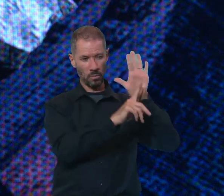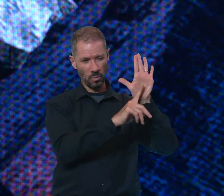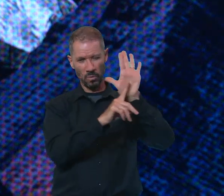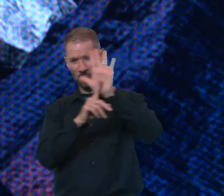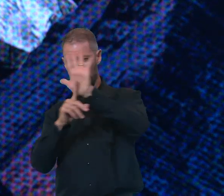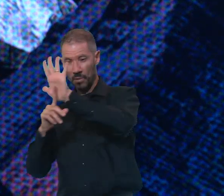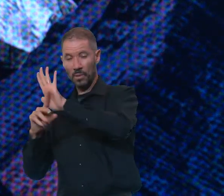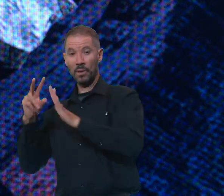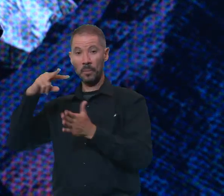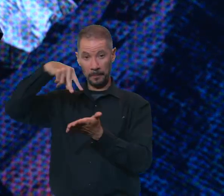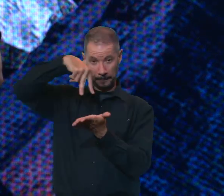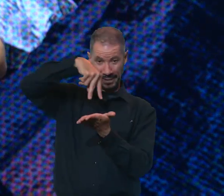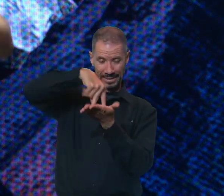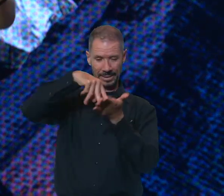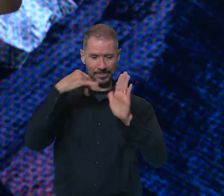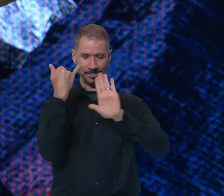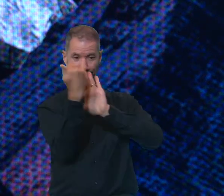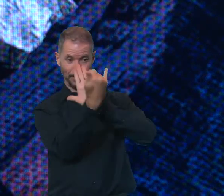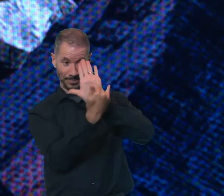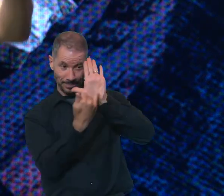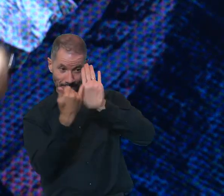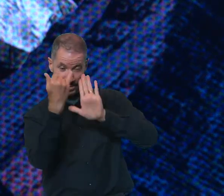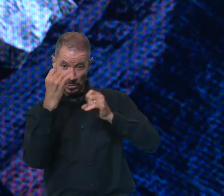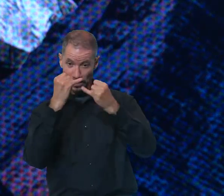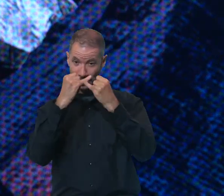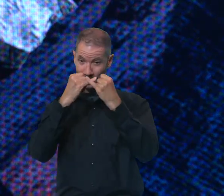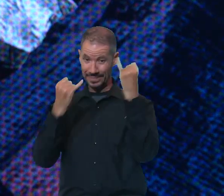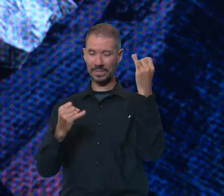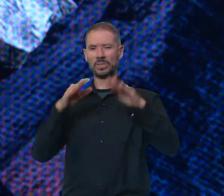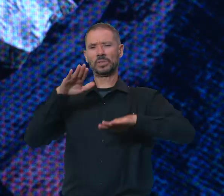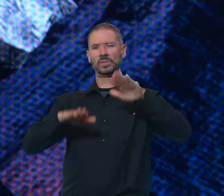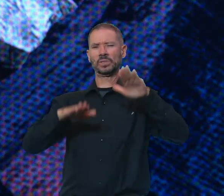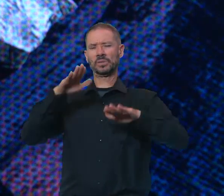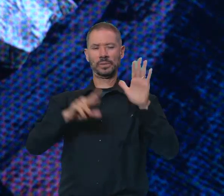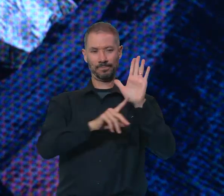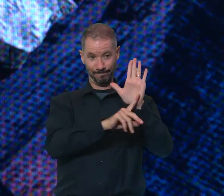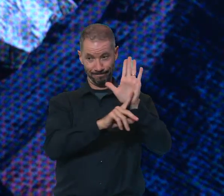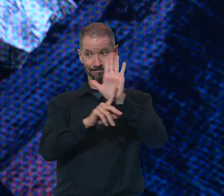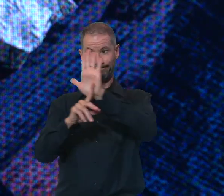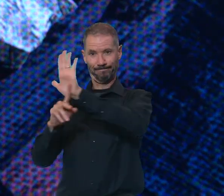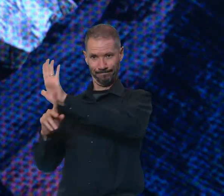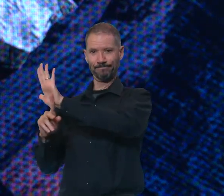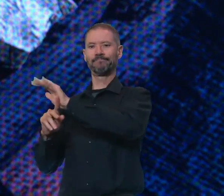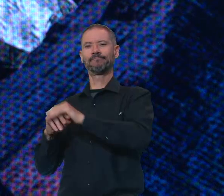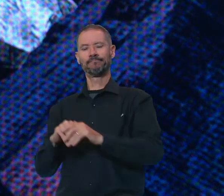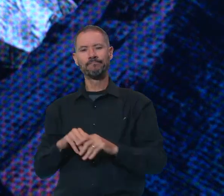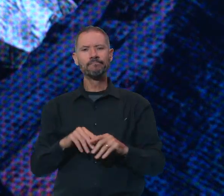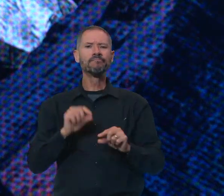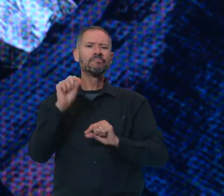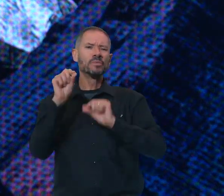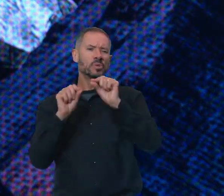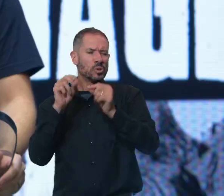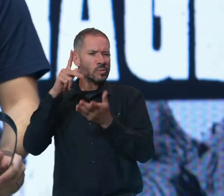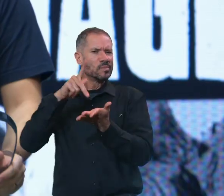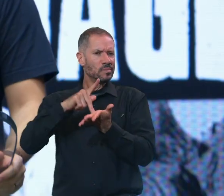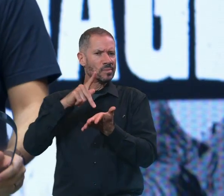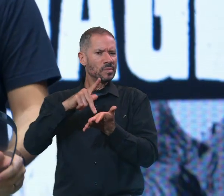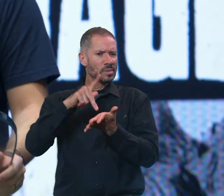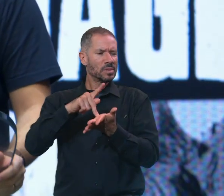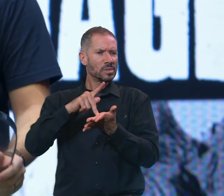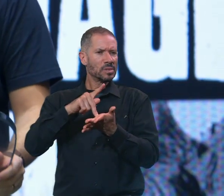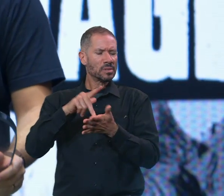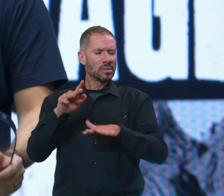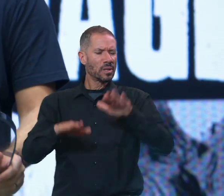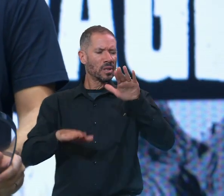tentar manter aquilo que a tua imagem parece que está talvez mostrando. E afinal de contas, vamos falar a verdade, aquilo